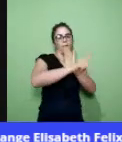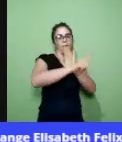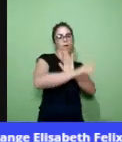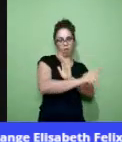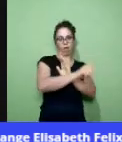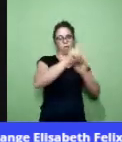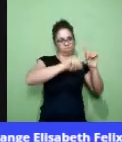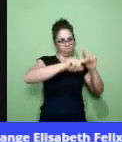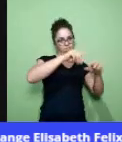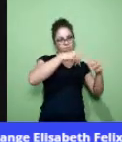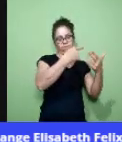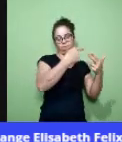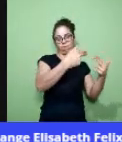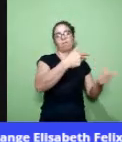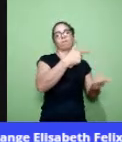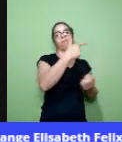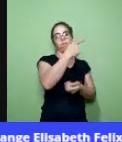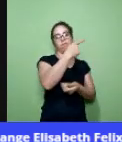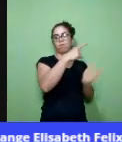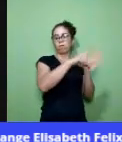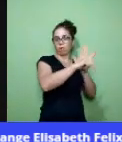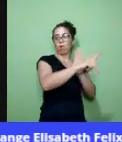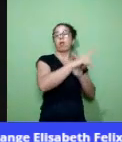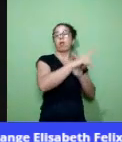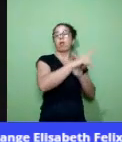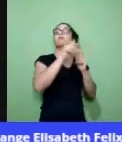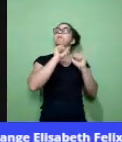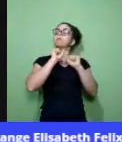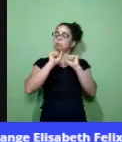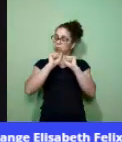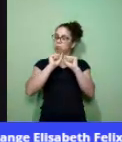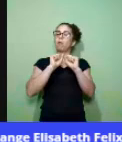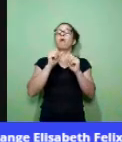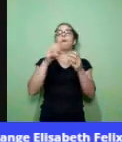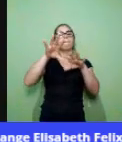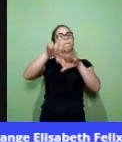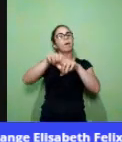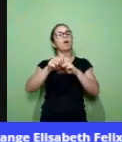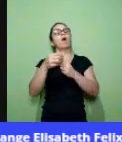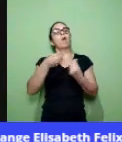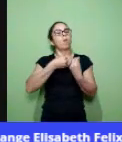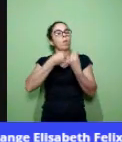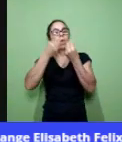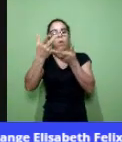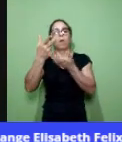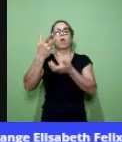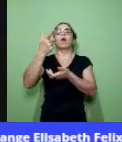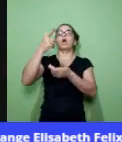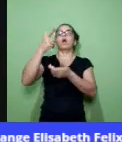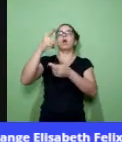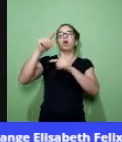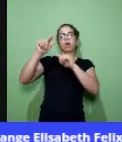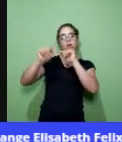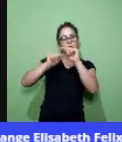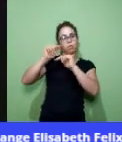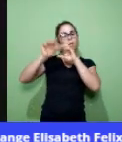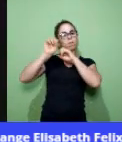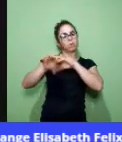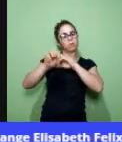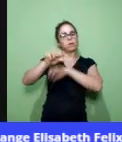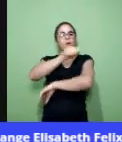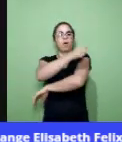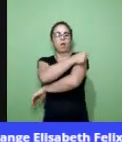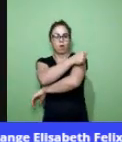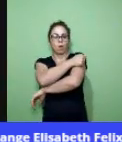as salas e esses recursos estão disponíveis para os nossos profissionais de apoio, para as professoras das salas de recursos trabalhar com nossos